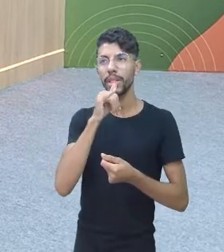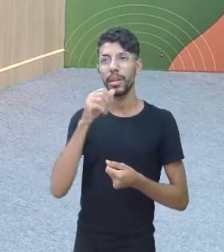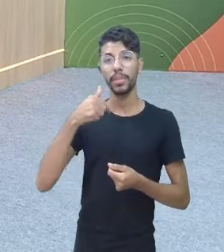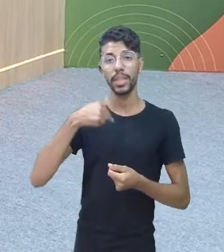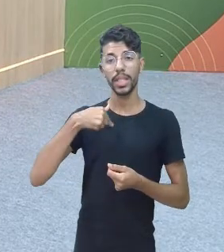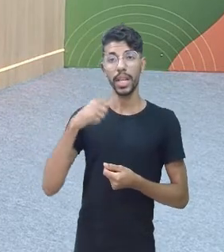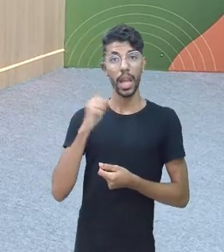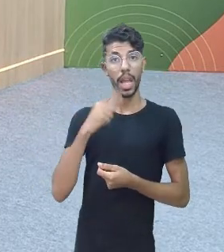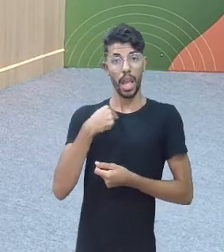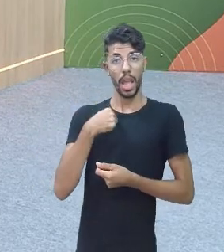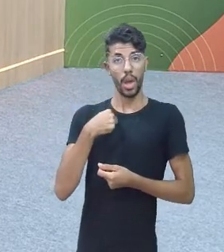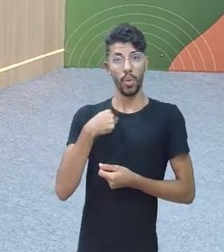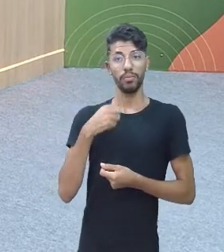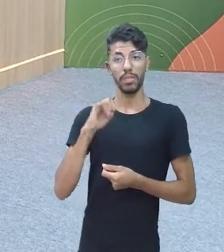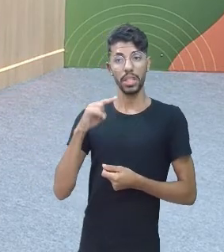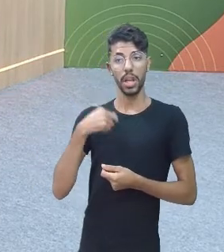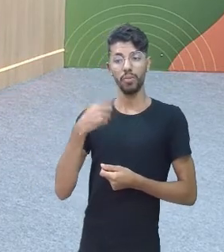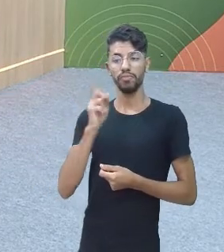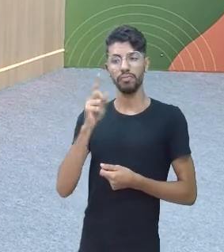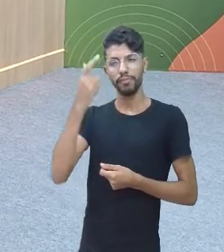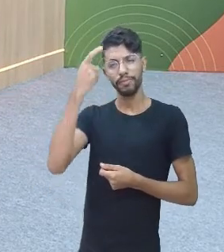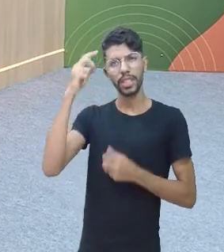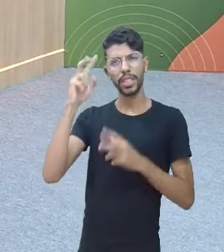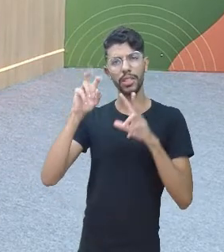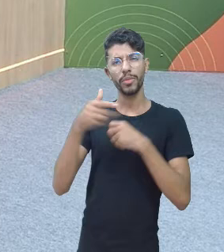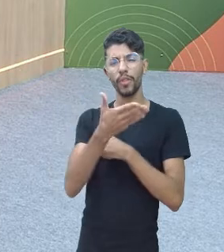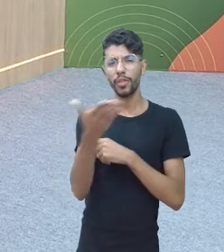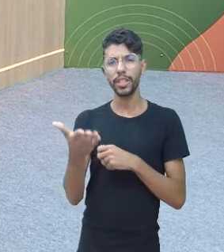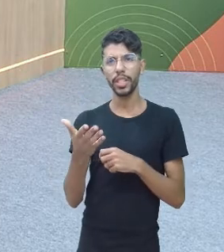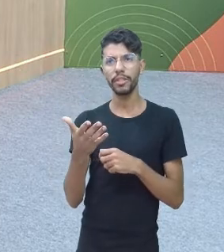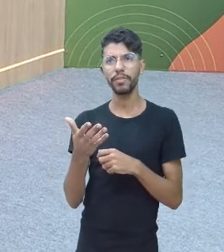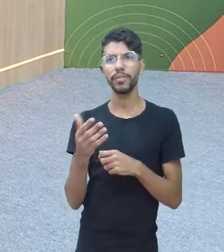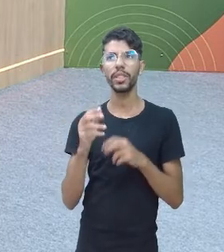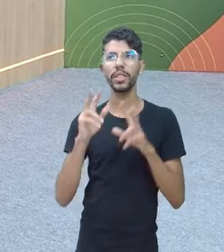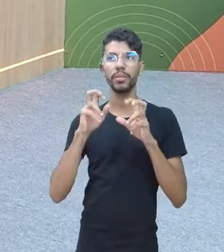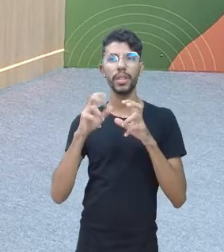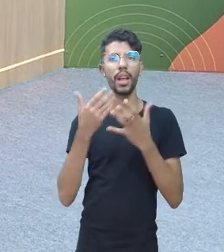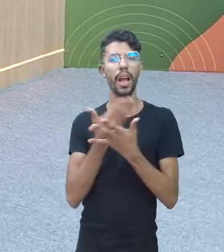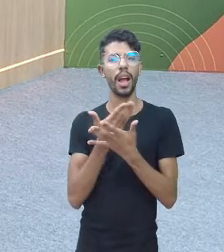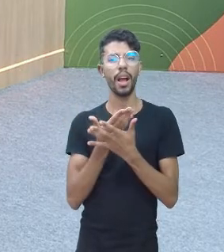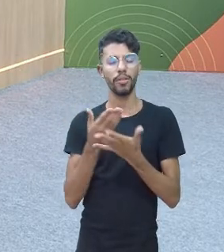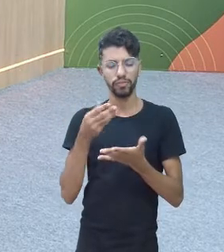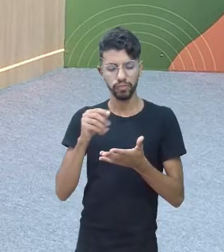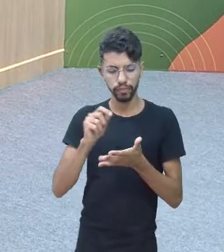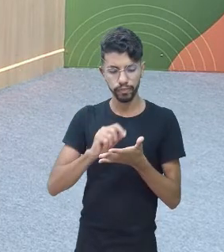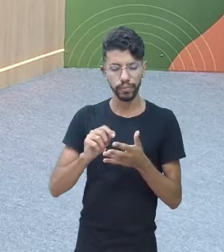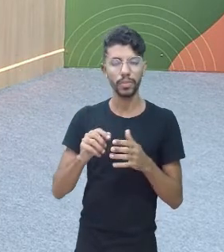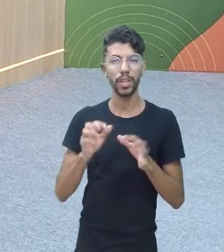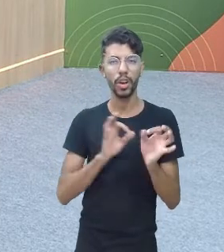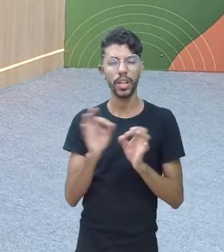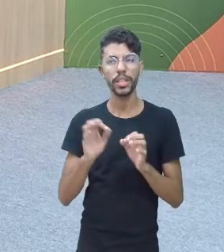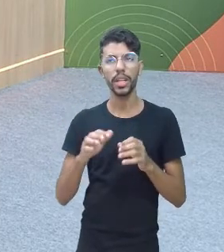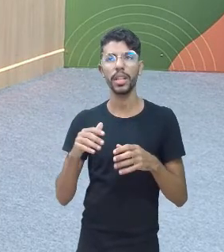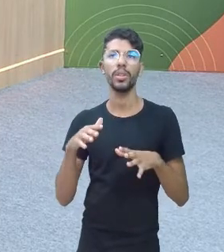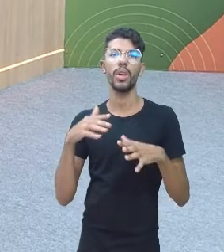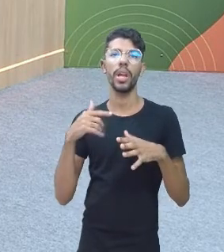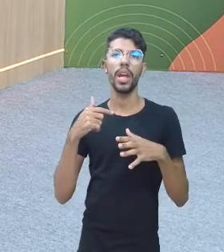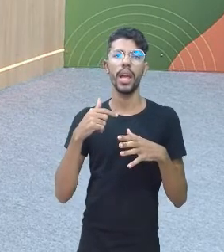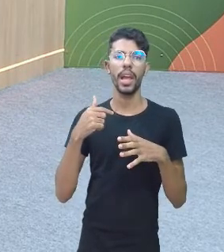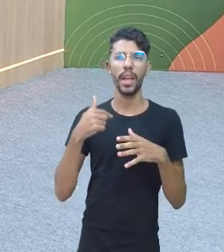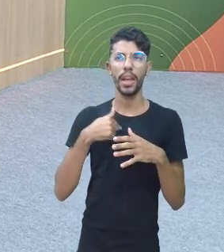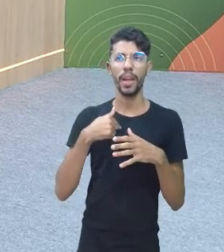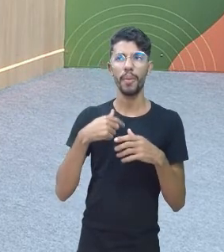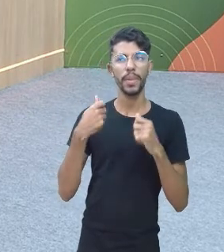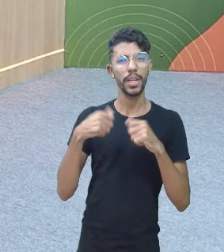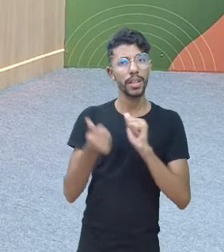enquanto eu dou aula, será que eu consigo fazer uma comunicação tão objetiva? Ou será que eu tenho que adaptar a minha linguagem